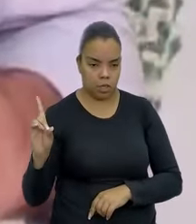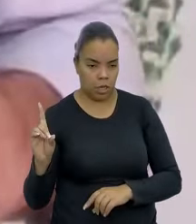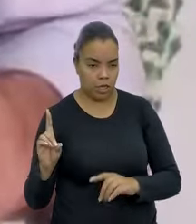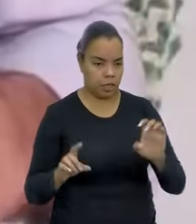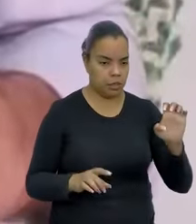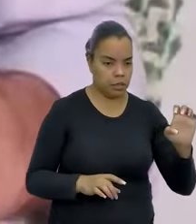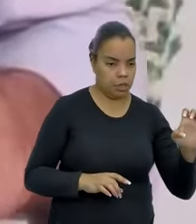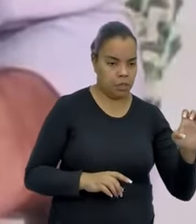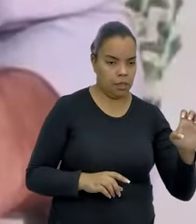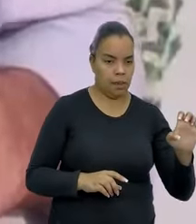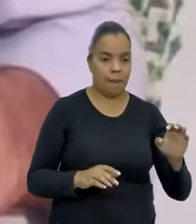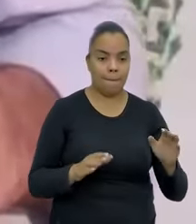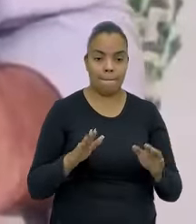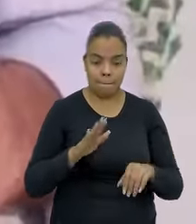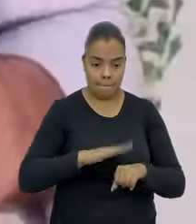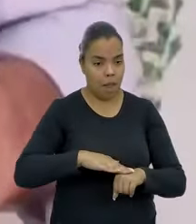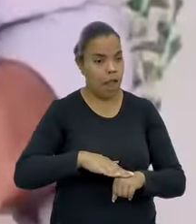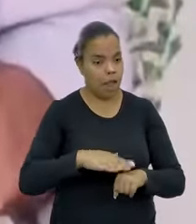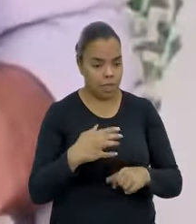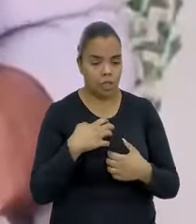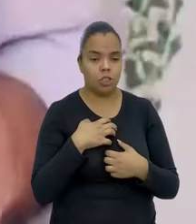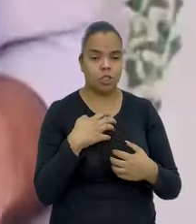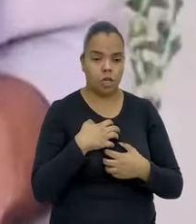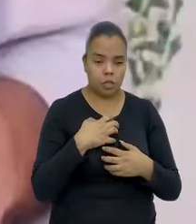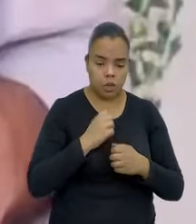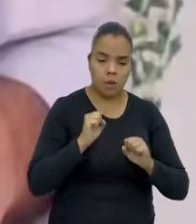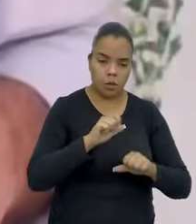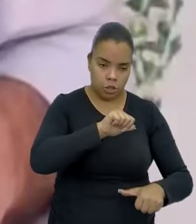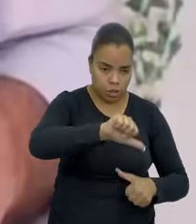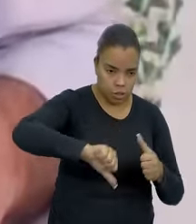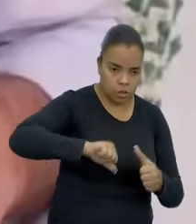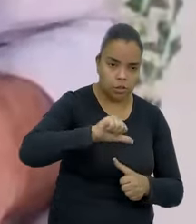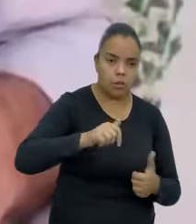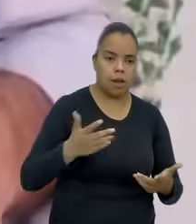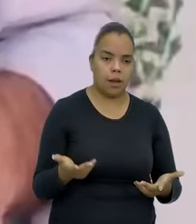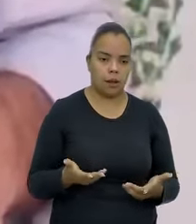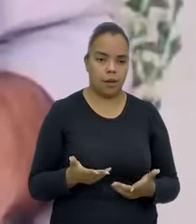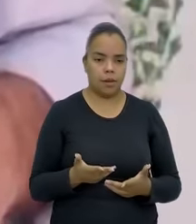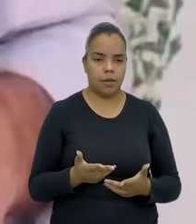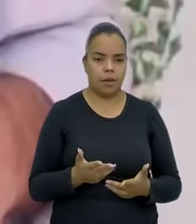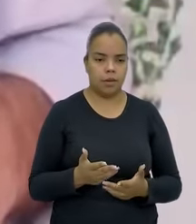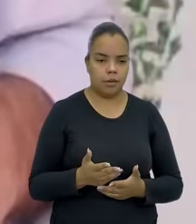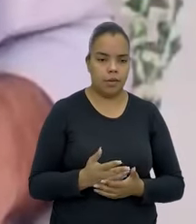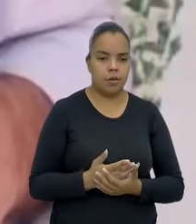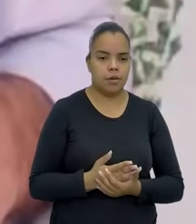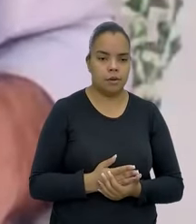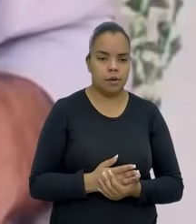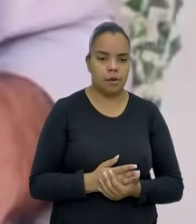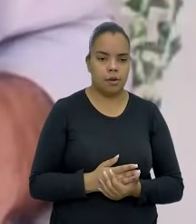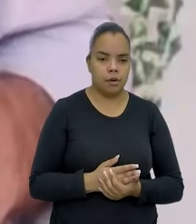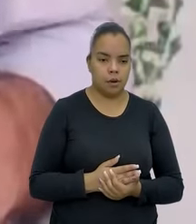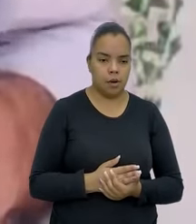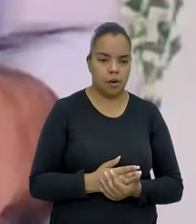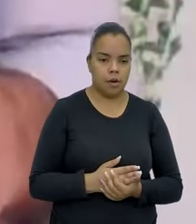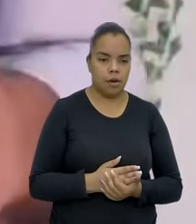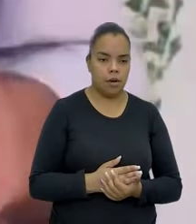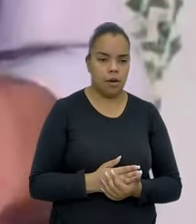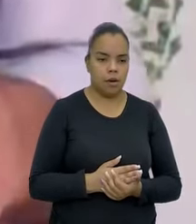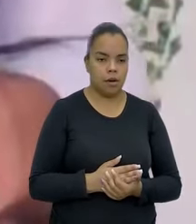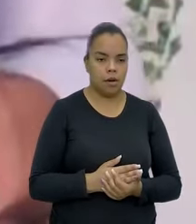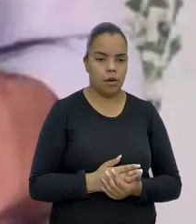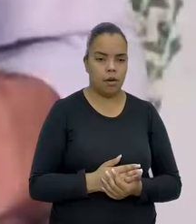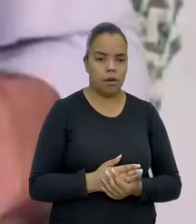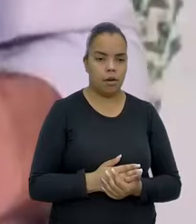são mais maneiras diferentes que eu posso transformar sua figura eu reduzi e transformei num quadrado